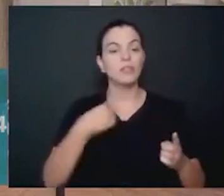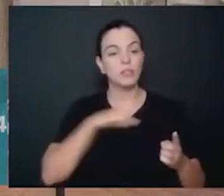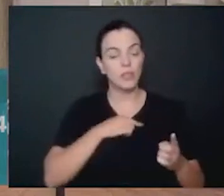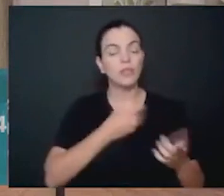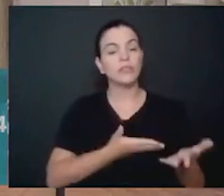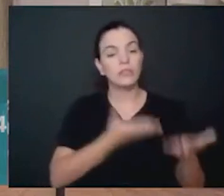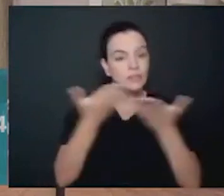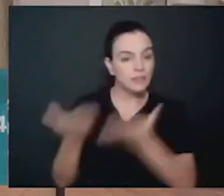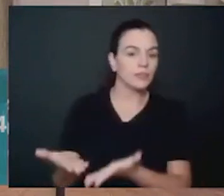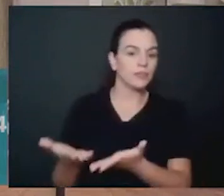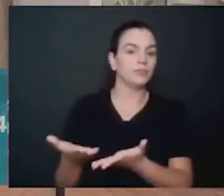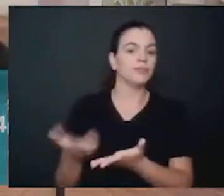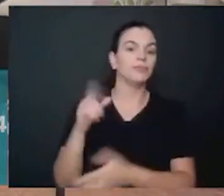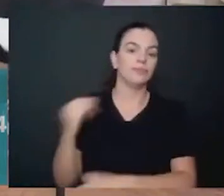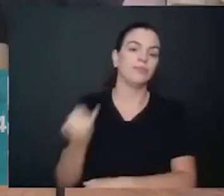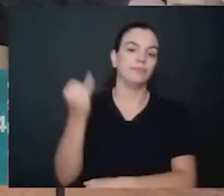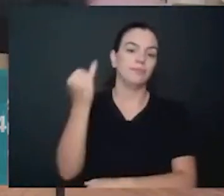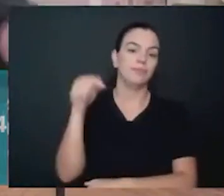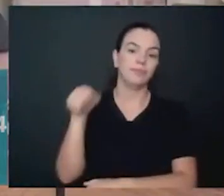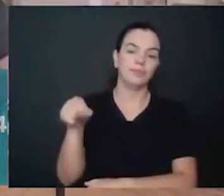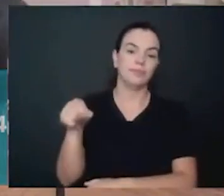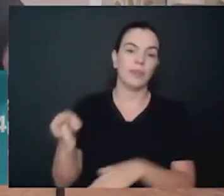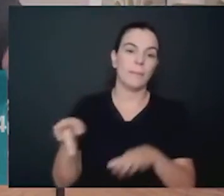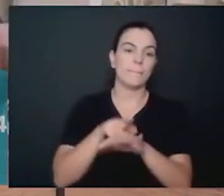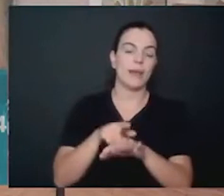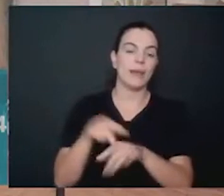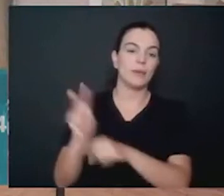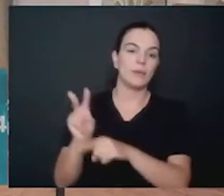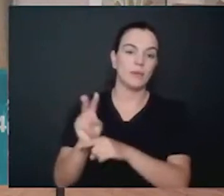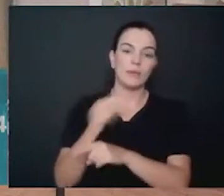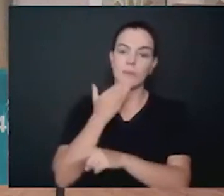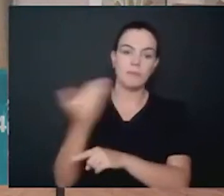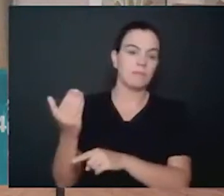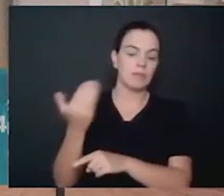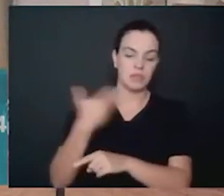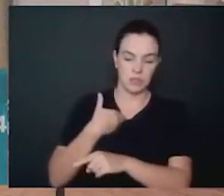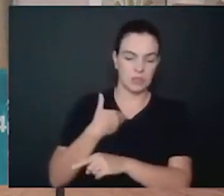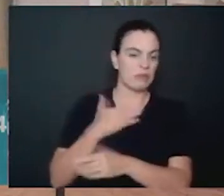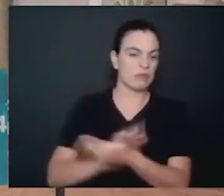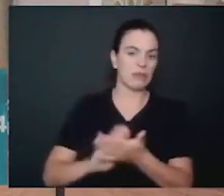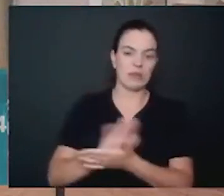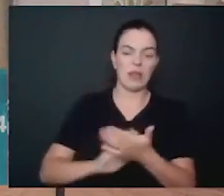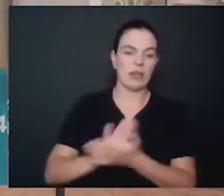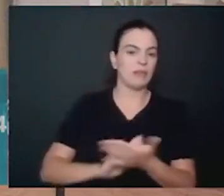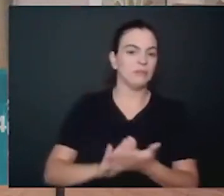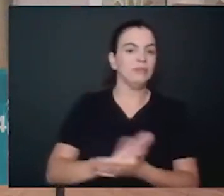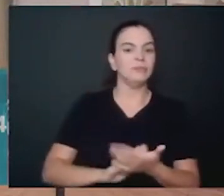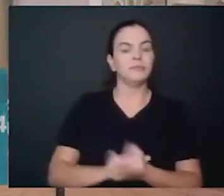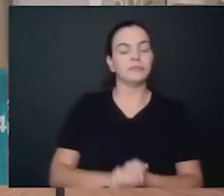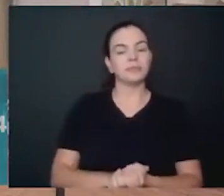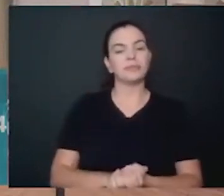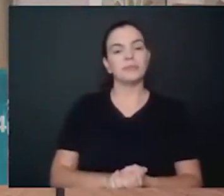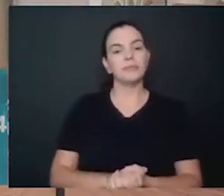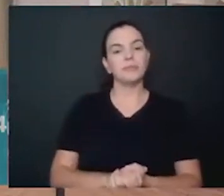importante e a clínica pesa em cuidados não pediu para oferecer este prêmio de louvor pra clínica